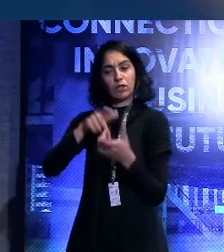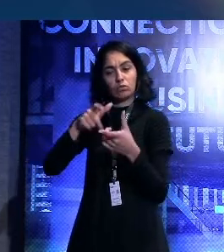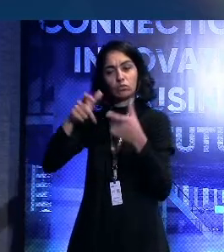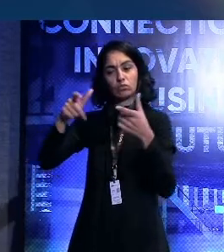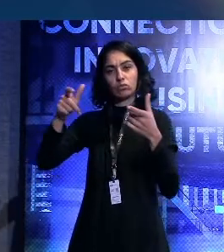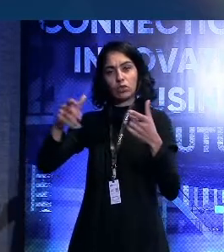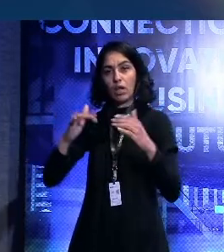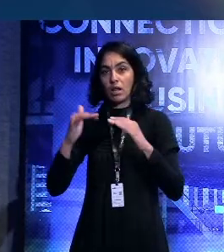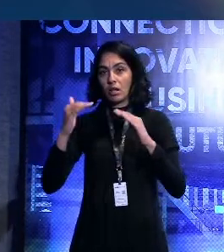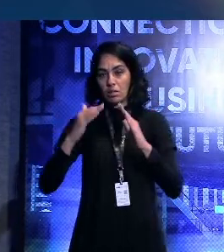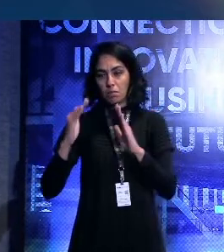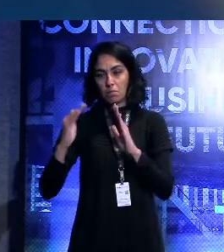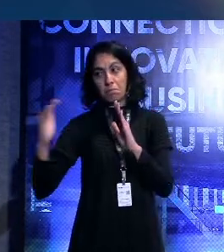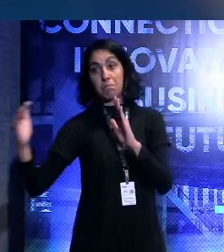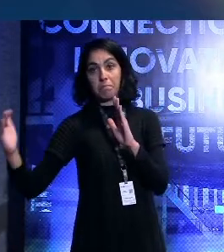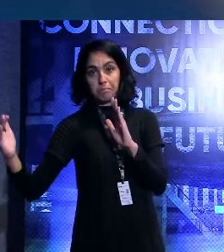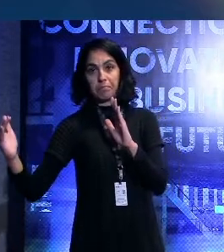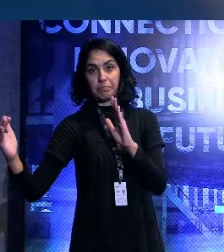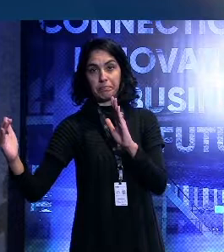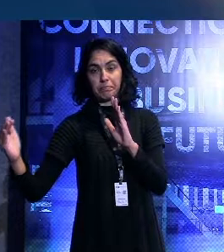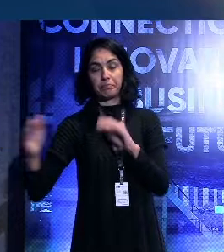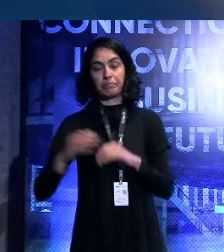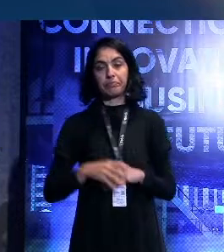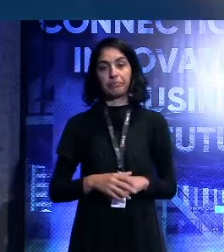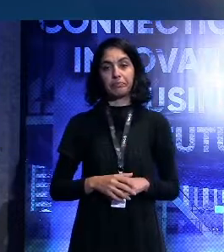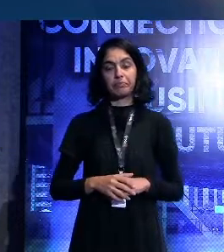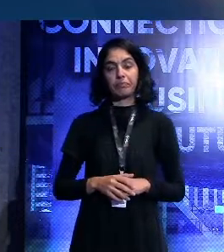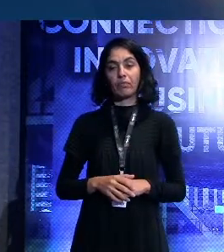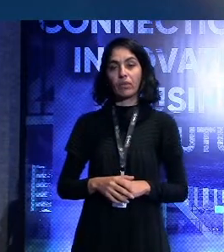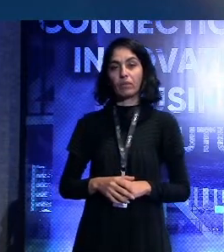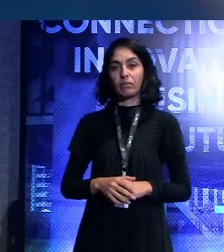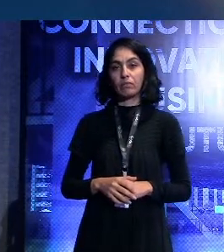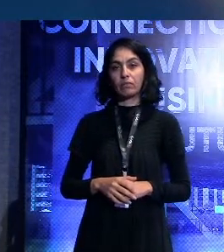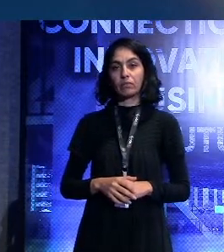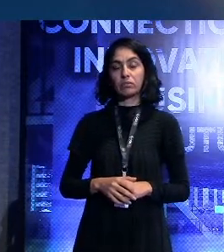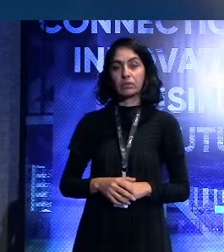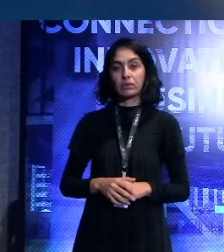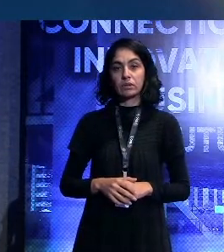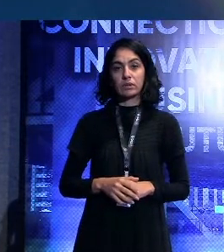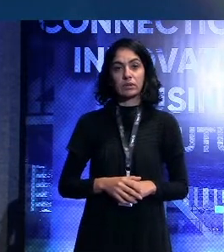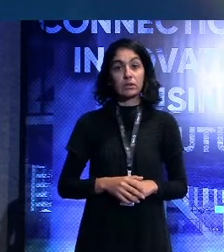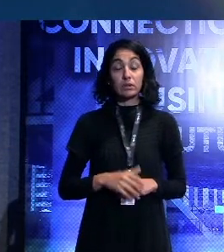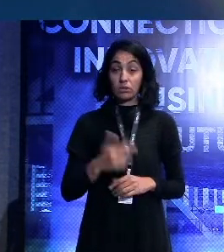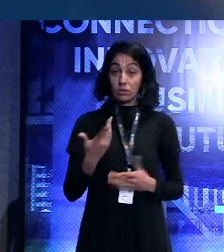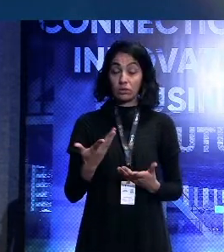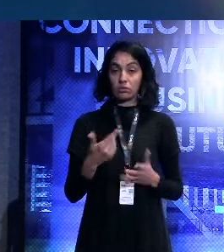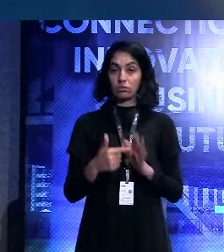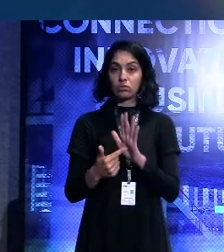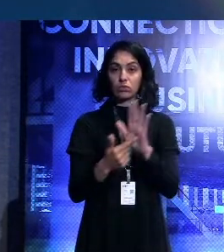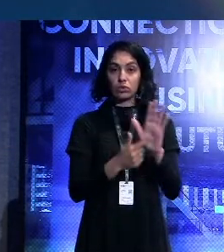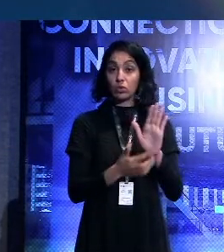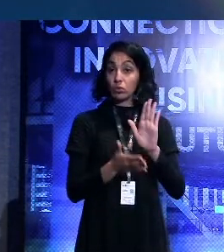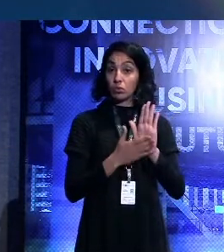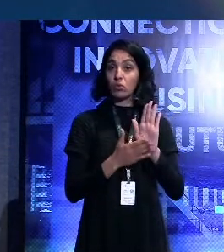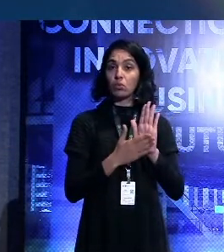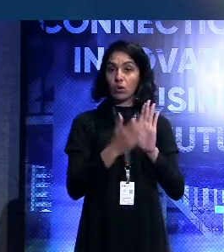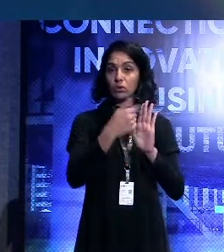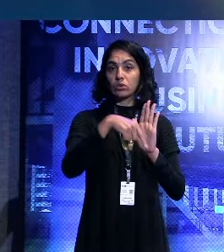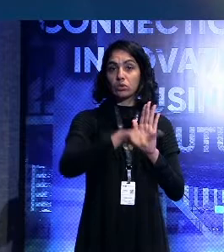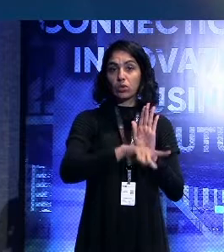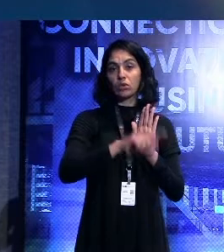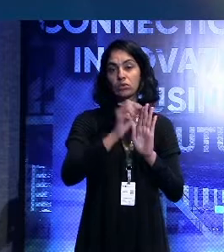prazo desse ecossistema. E aqui, passando um pouquinho dessa missão para vocês, desse nosso propósito realmente dos próximos